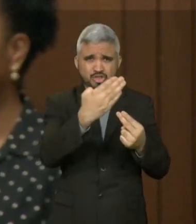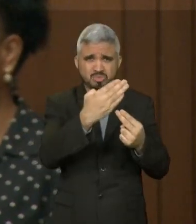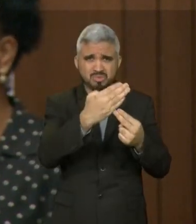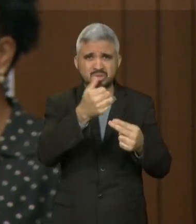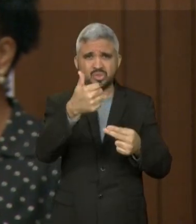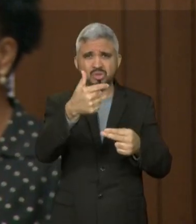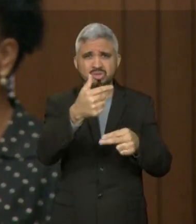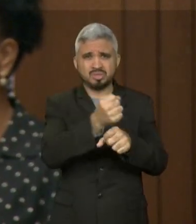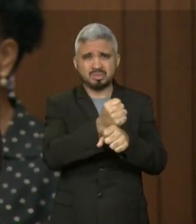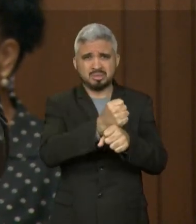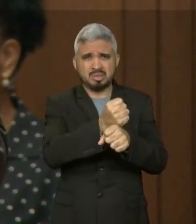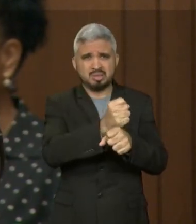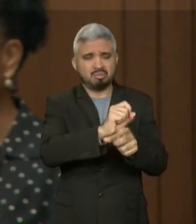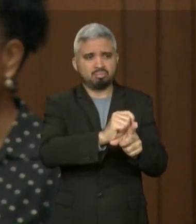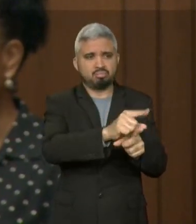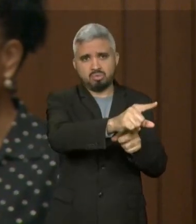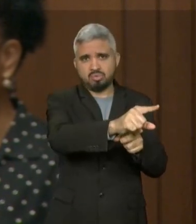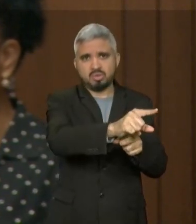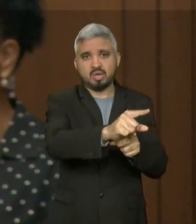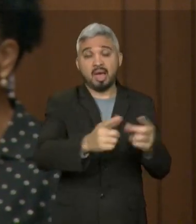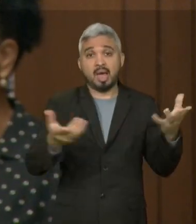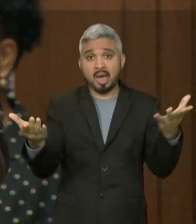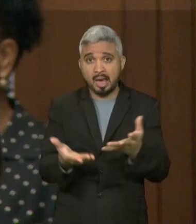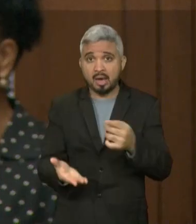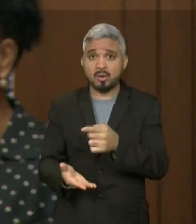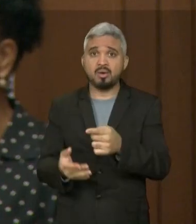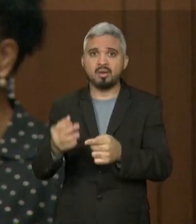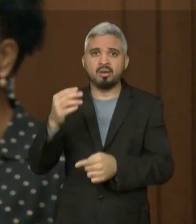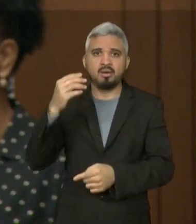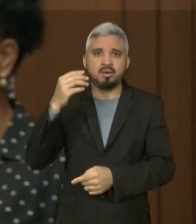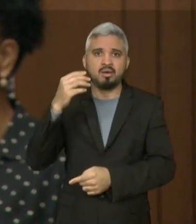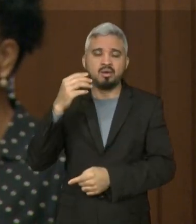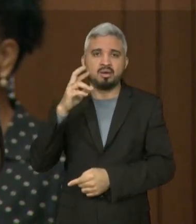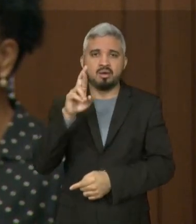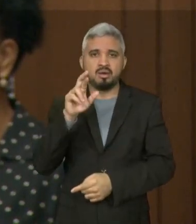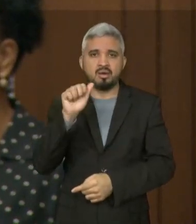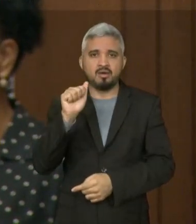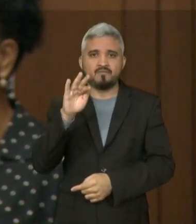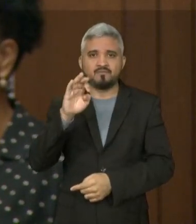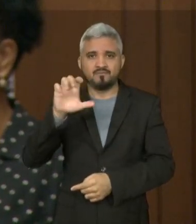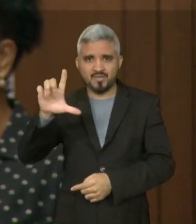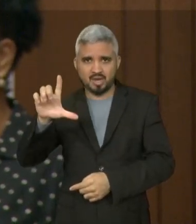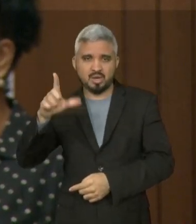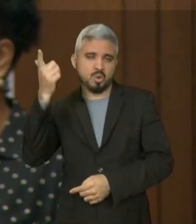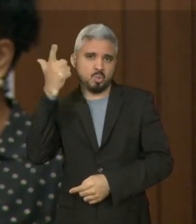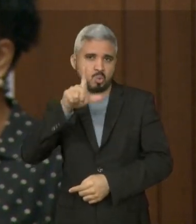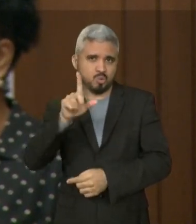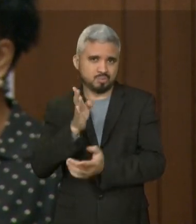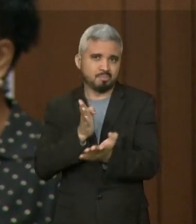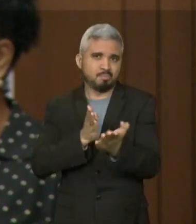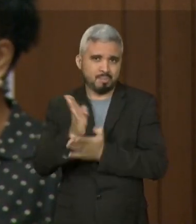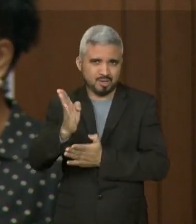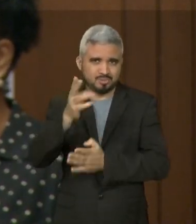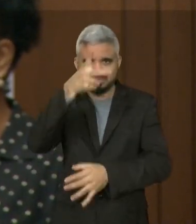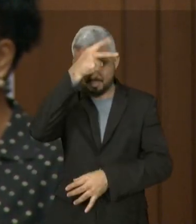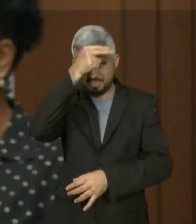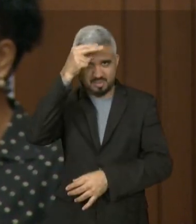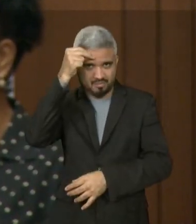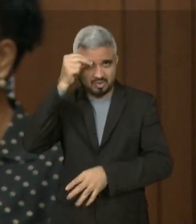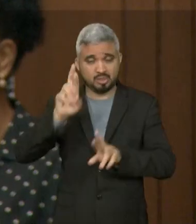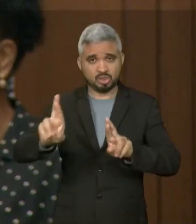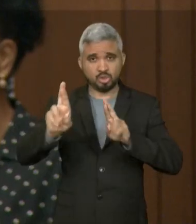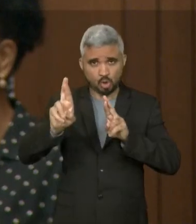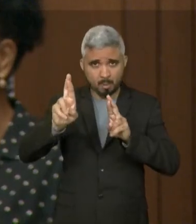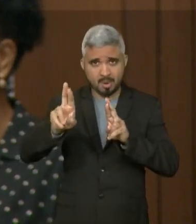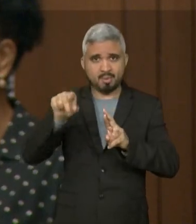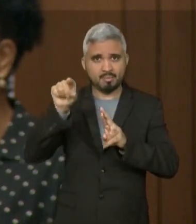amigo, deputado Rafael, prefeito eleito, faça o que ele tem condições de fazer. Ele tem totais condições de ser um grande